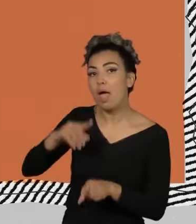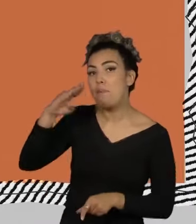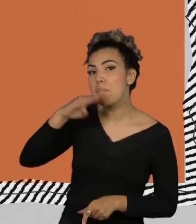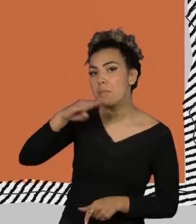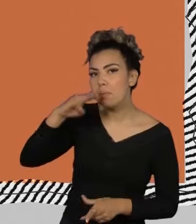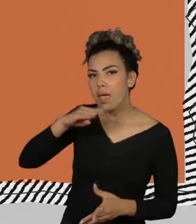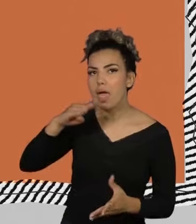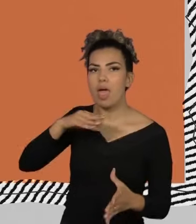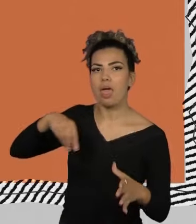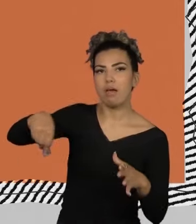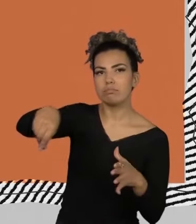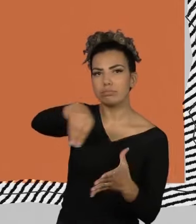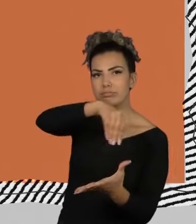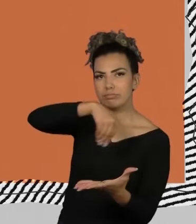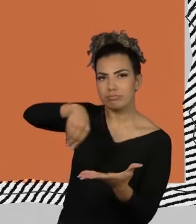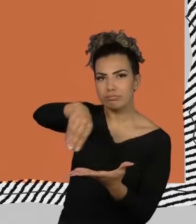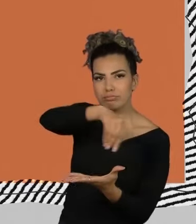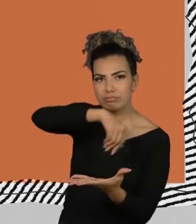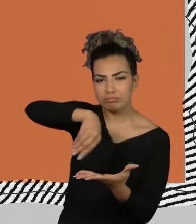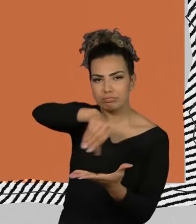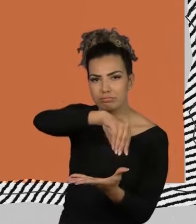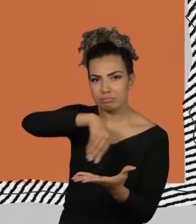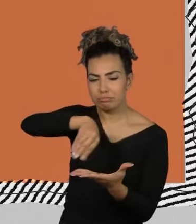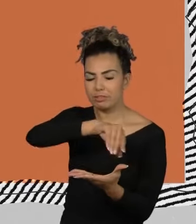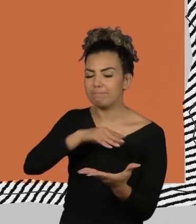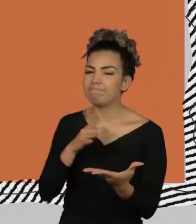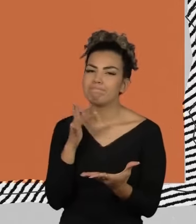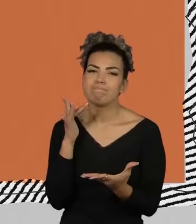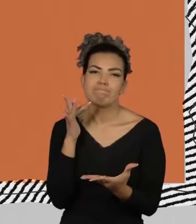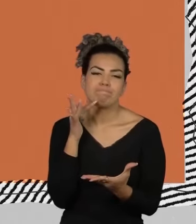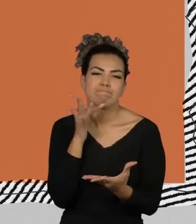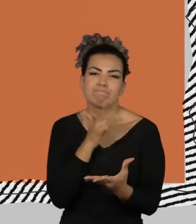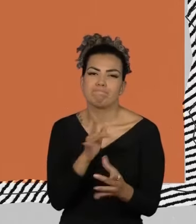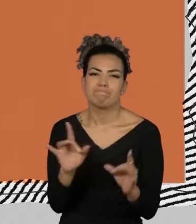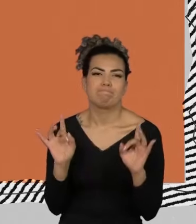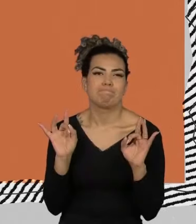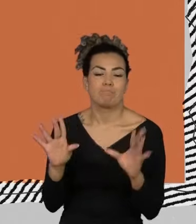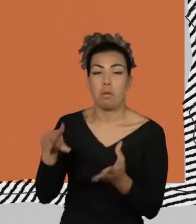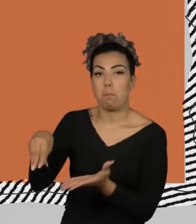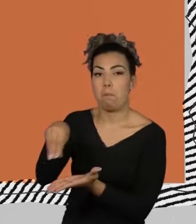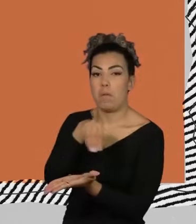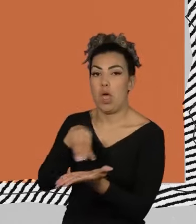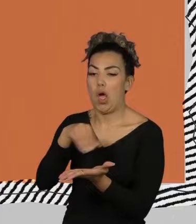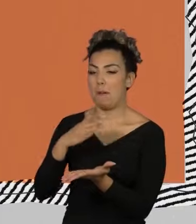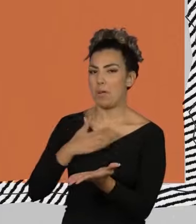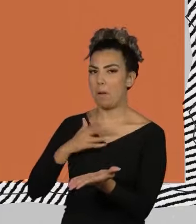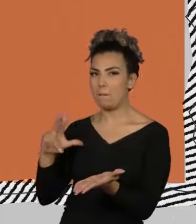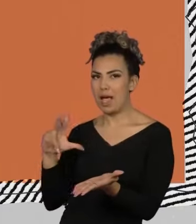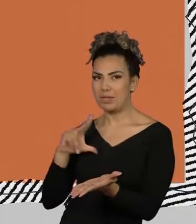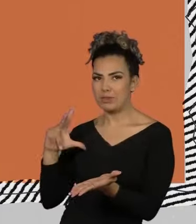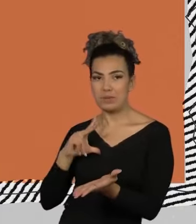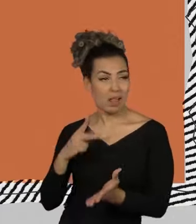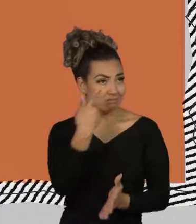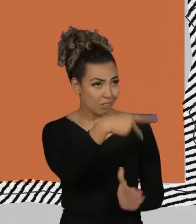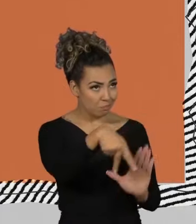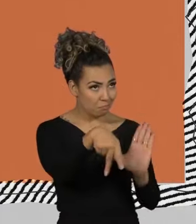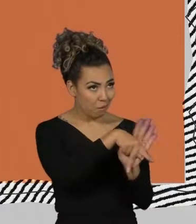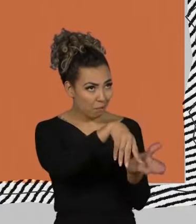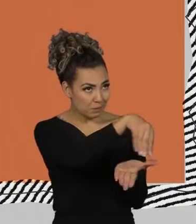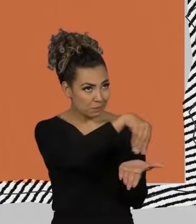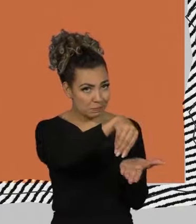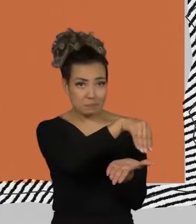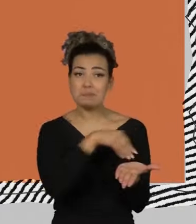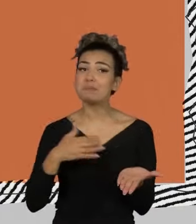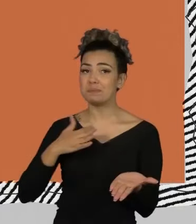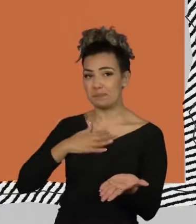o pó tóxico s o pó dele mesmo do é adoro com